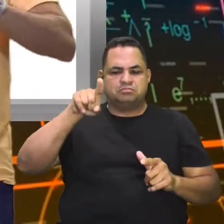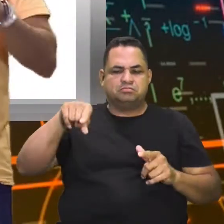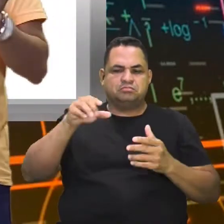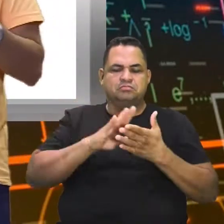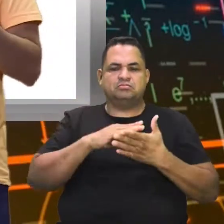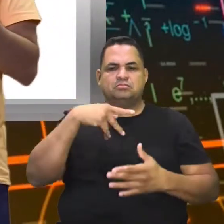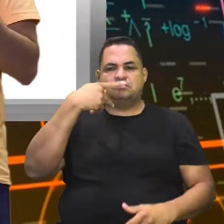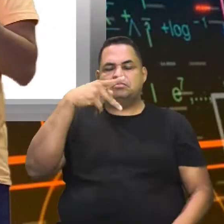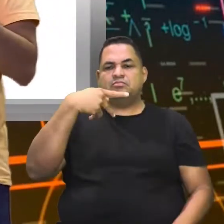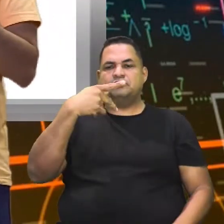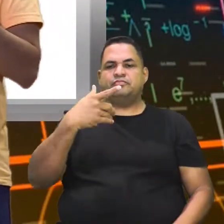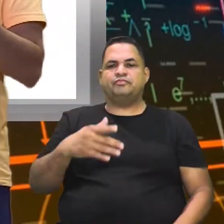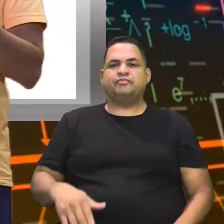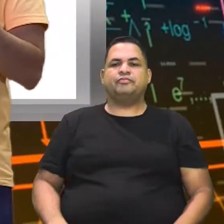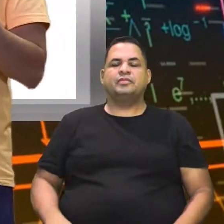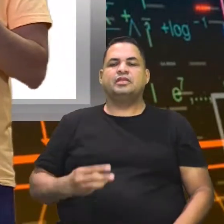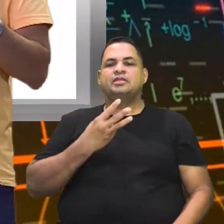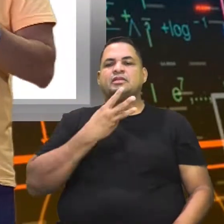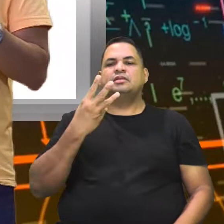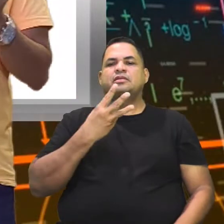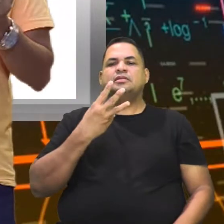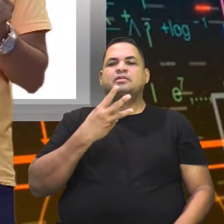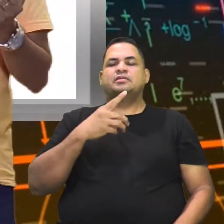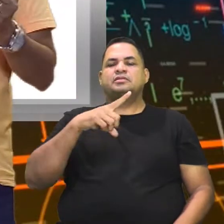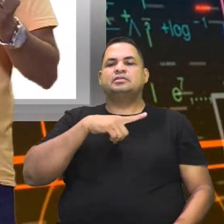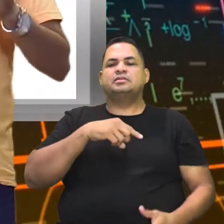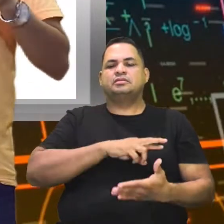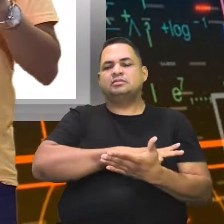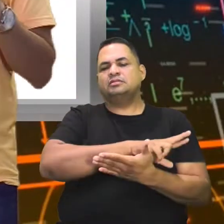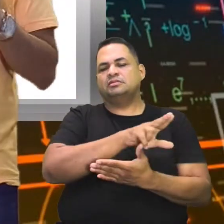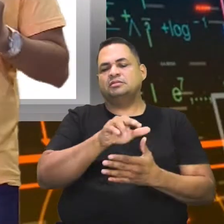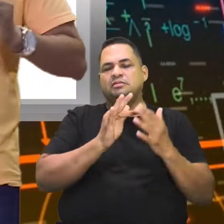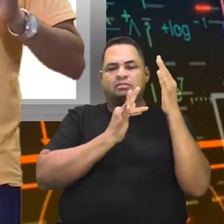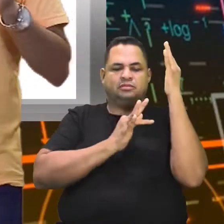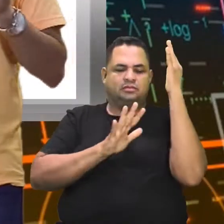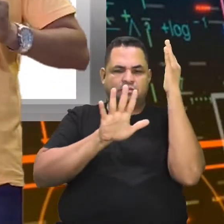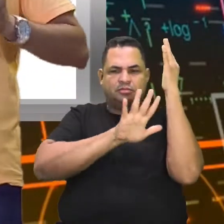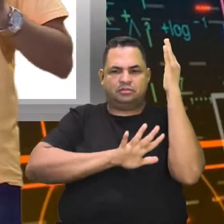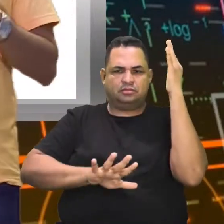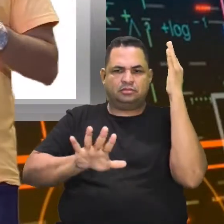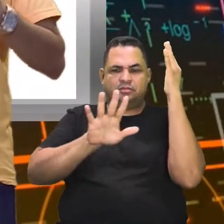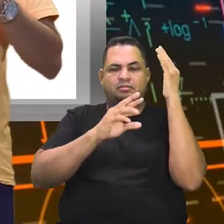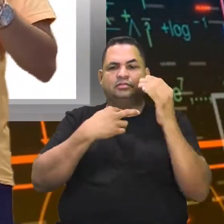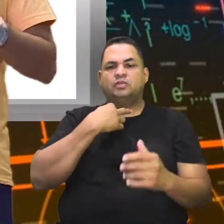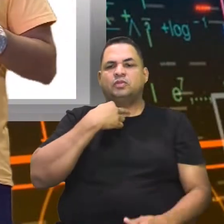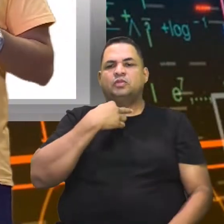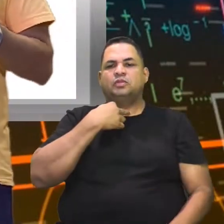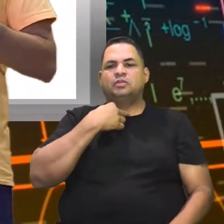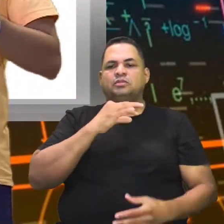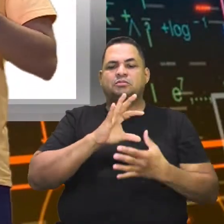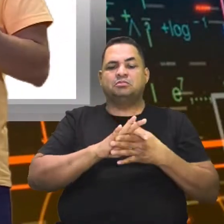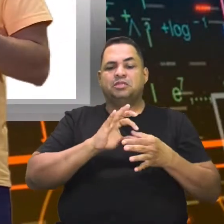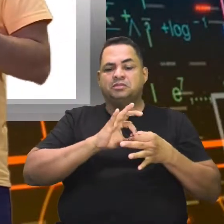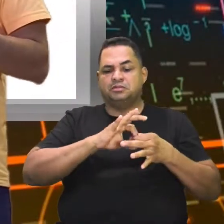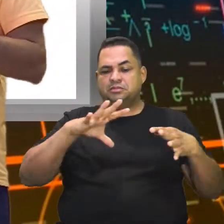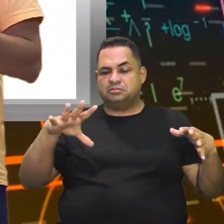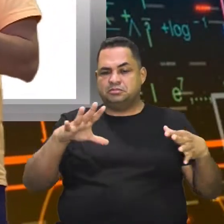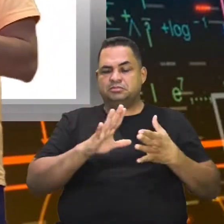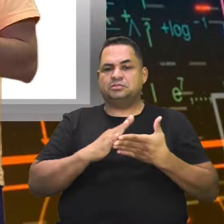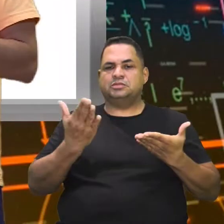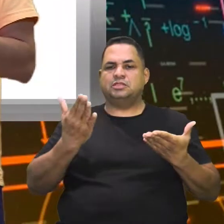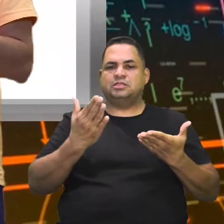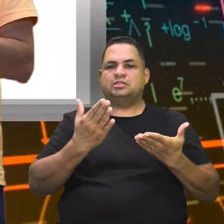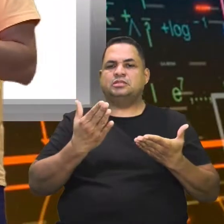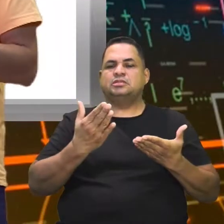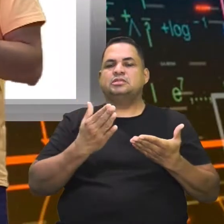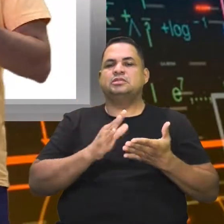falamos desses gráficos. Então falamos de 3. Nós temos várias funções. Vocês não podem desconectar esse conhecimento